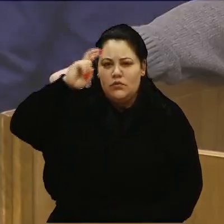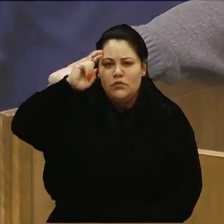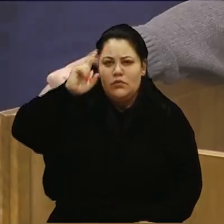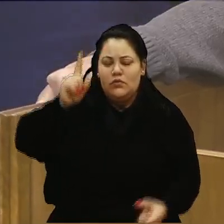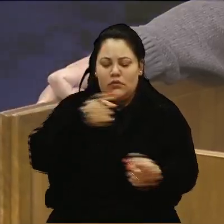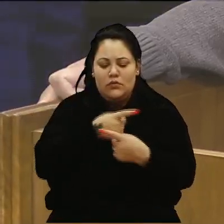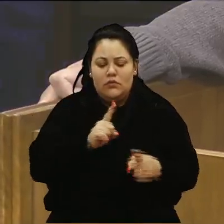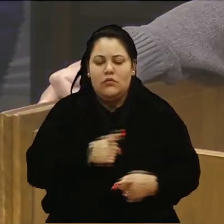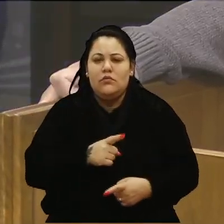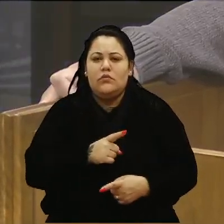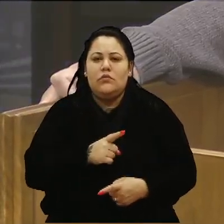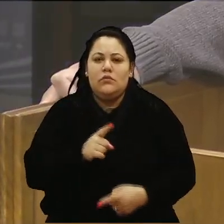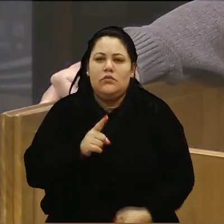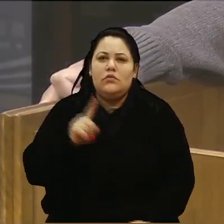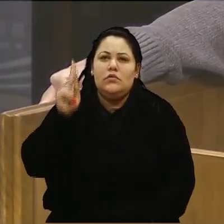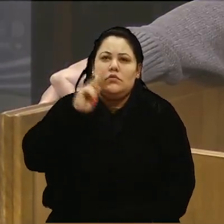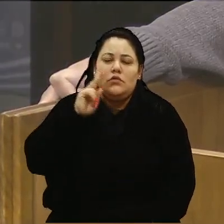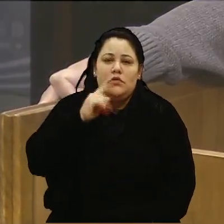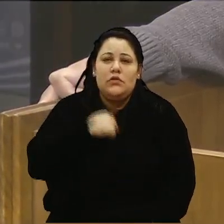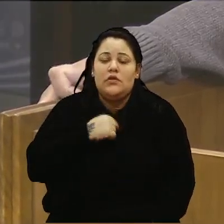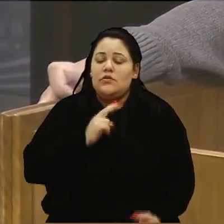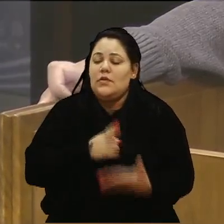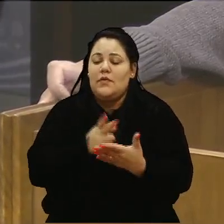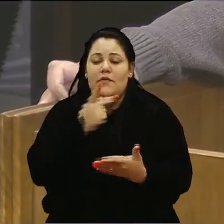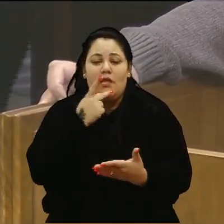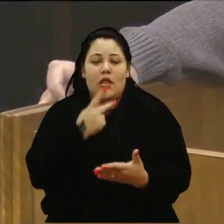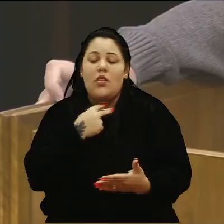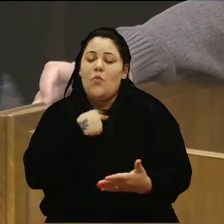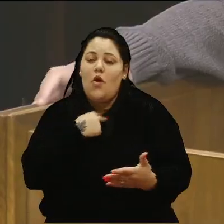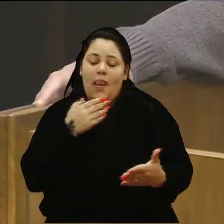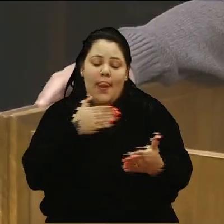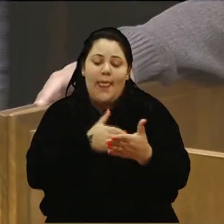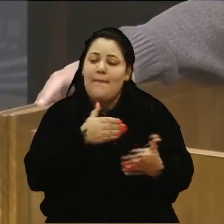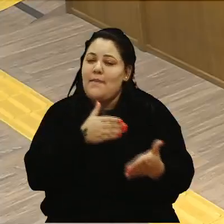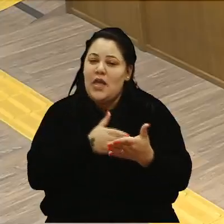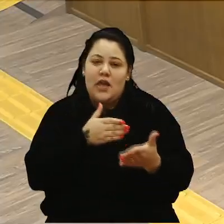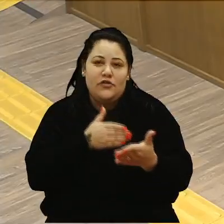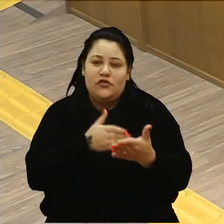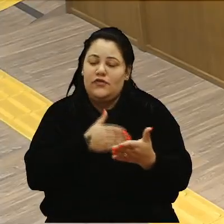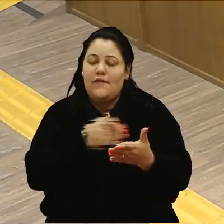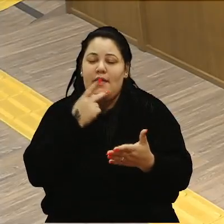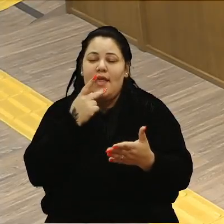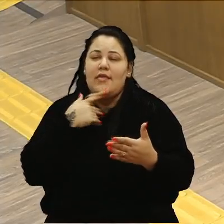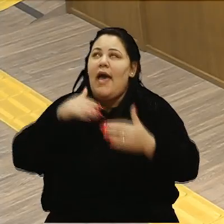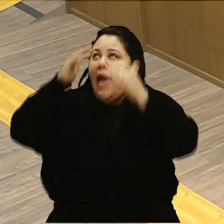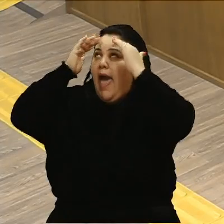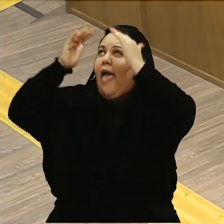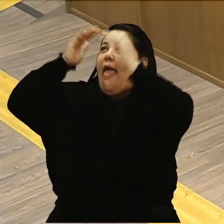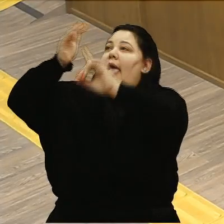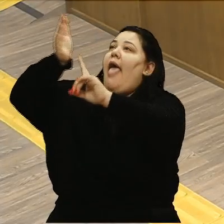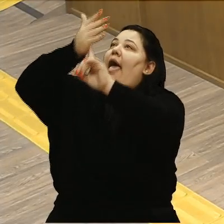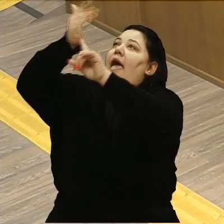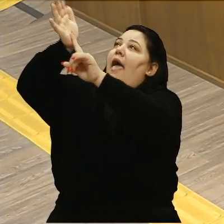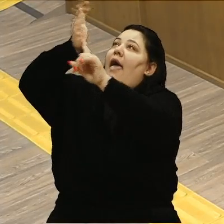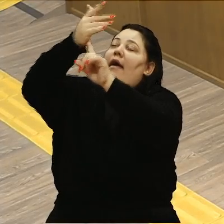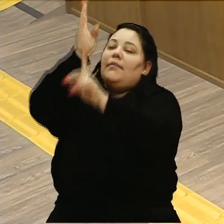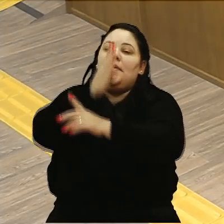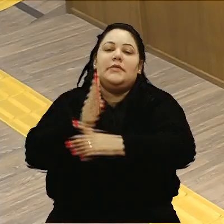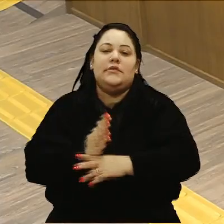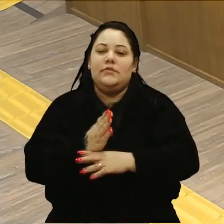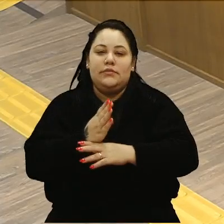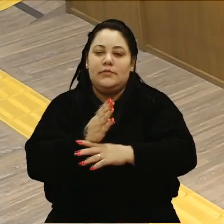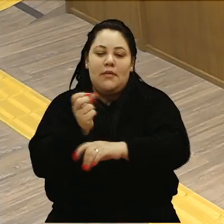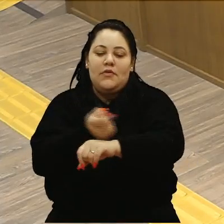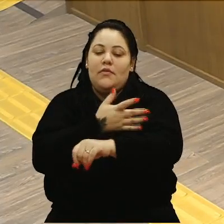Eu sempre digo que a gente não pode se limitar ao valor do nosso estado apenas quando cantamos o nosso hino, onde nos emocionamos e qualquer criança, até o